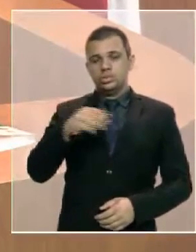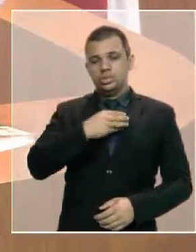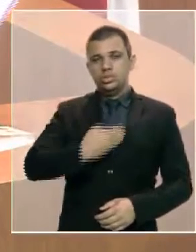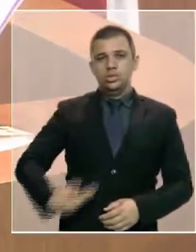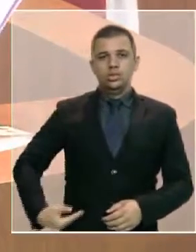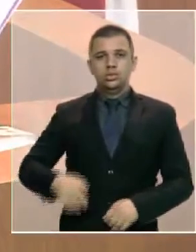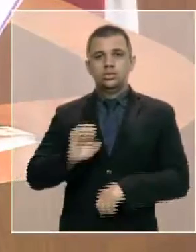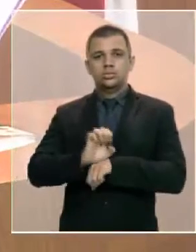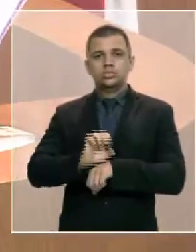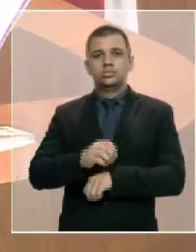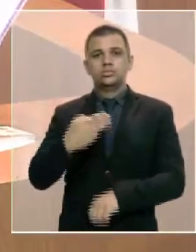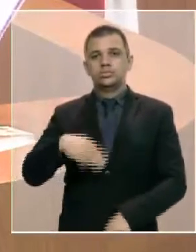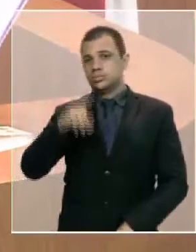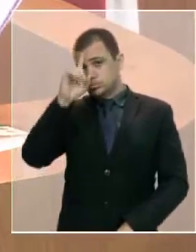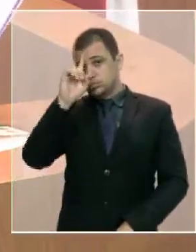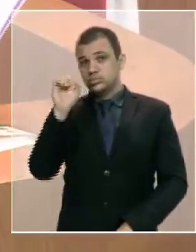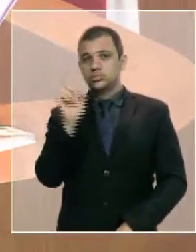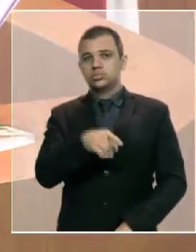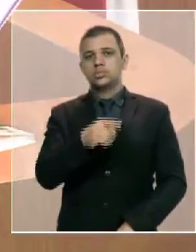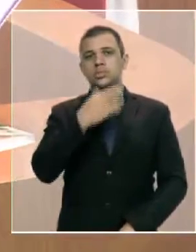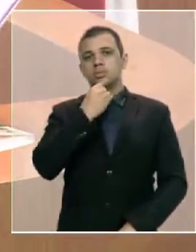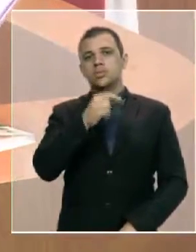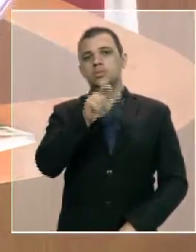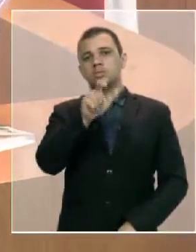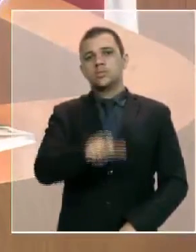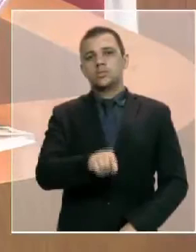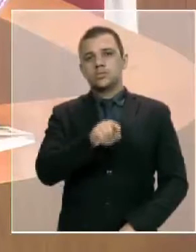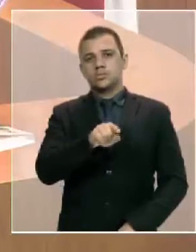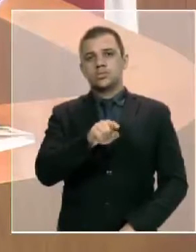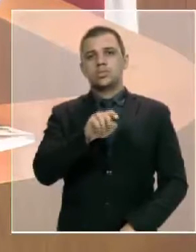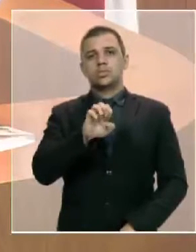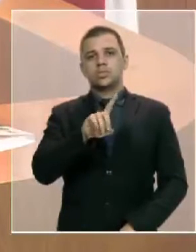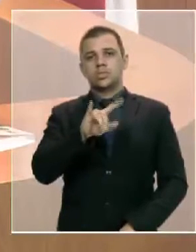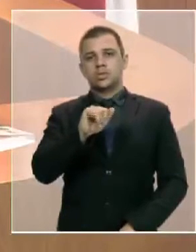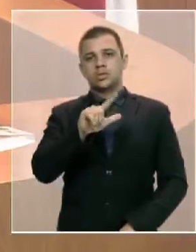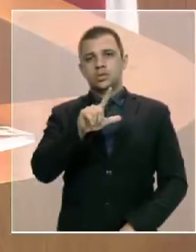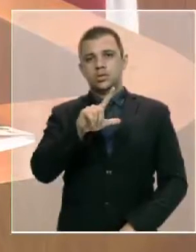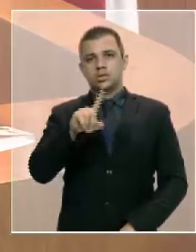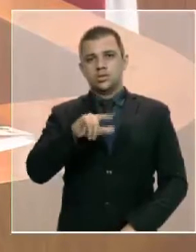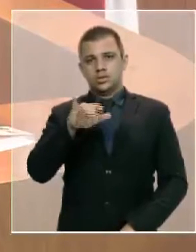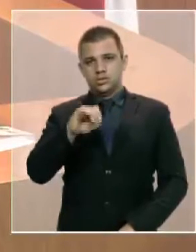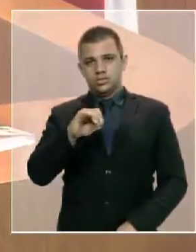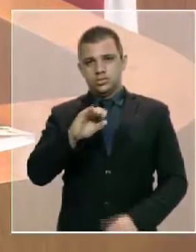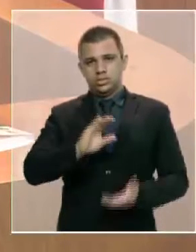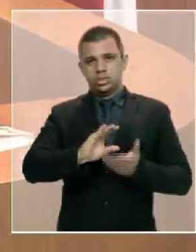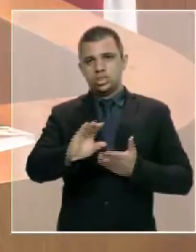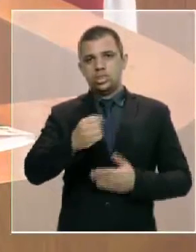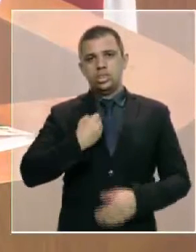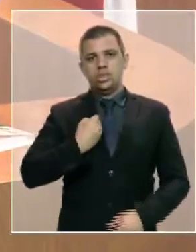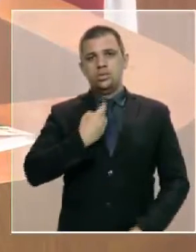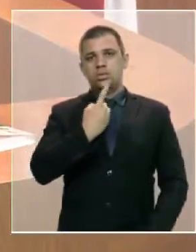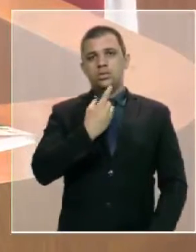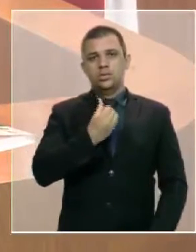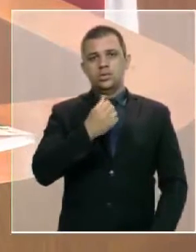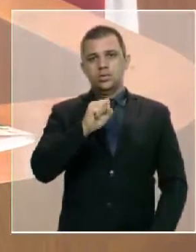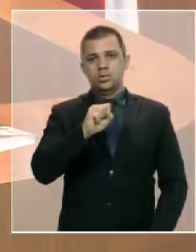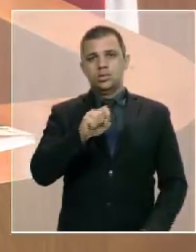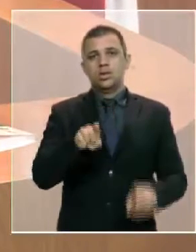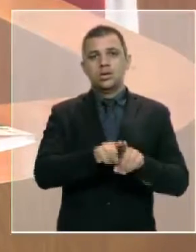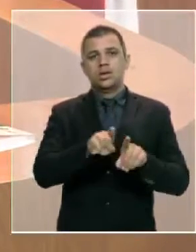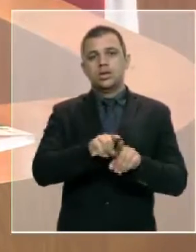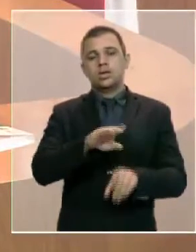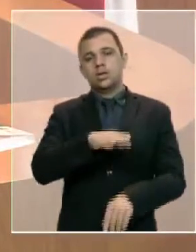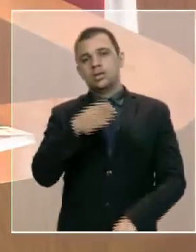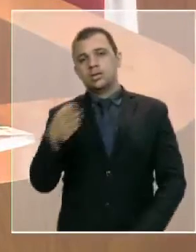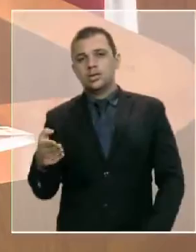orçamentária das emendas individuais número 168 a 170, que foram devidamente aprovadas e